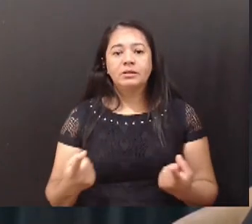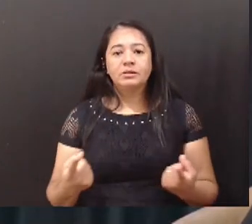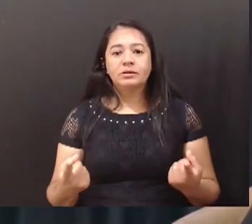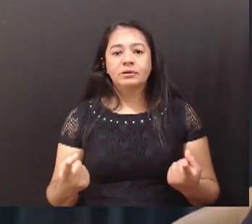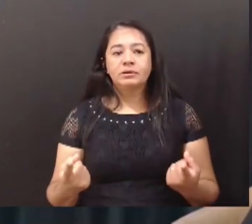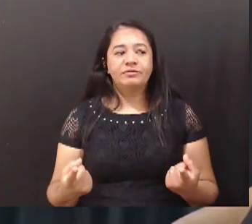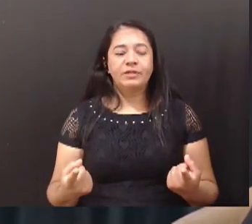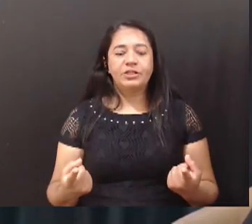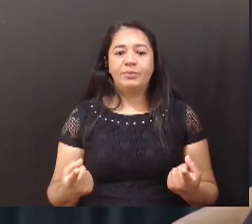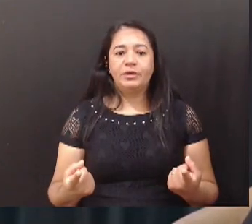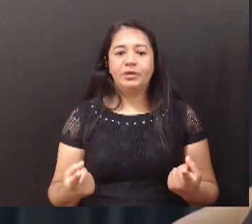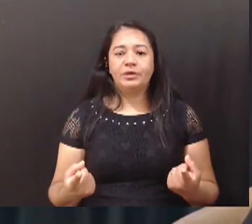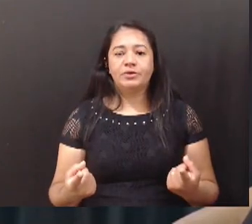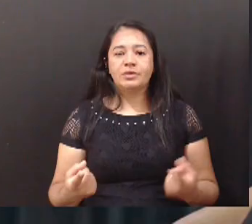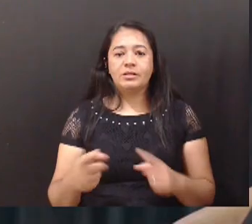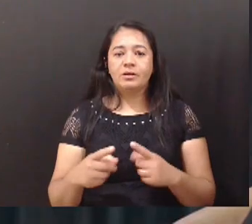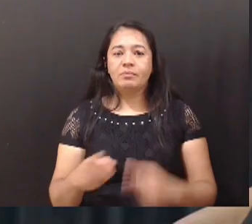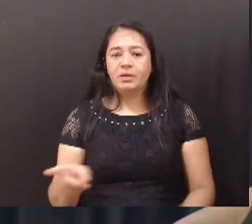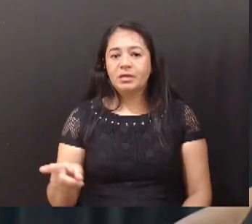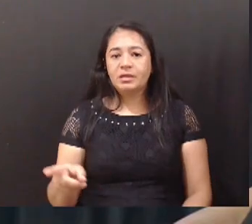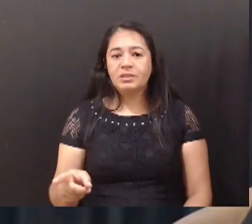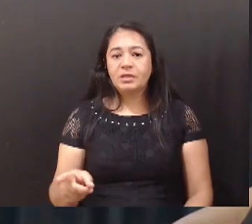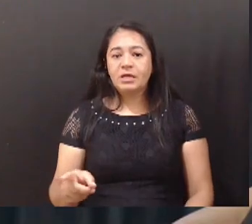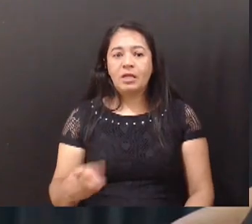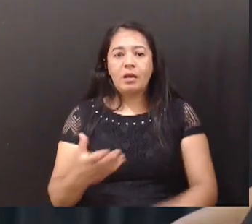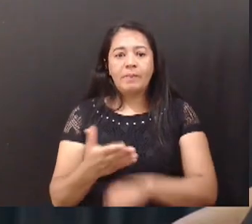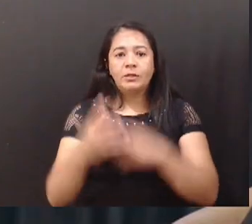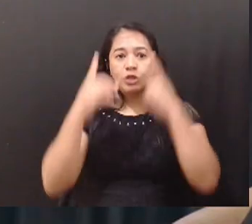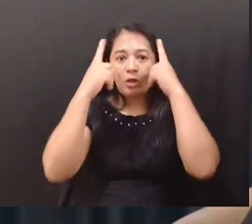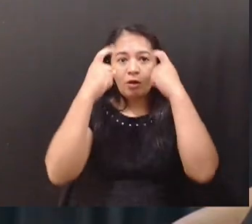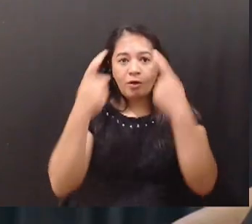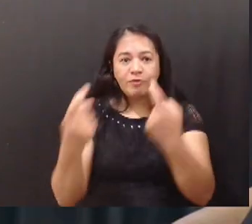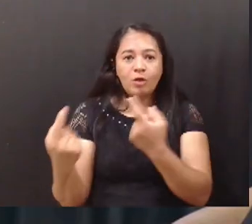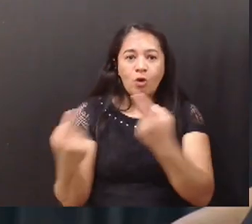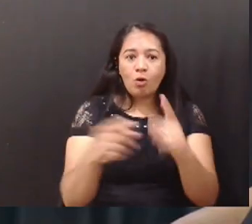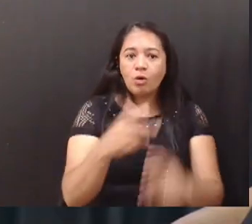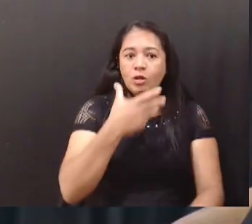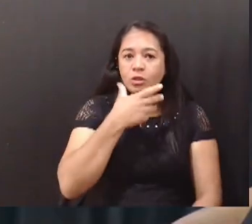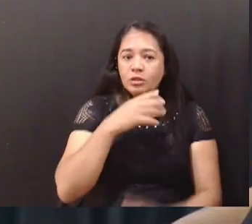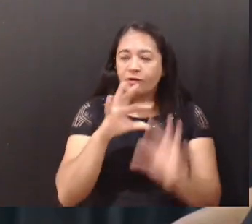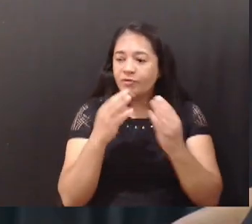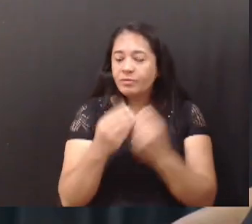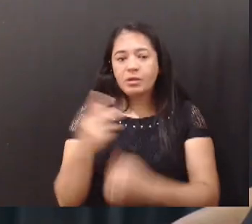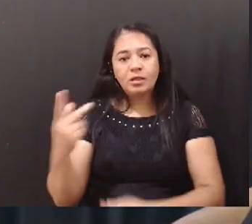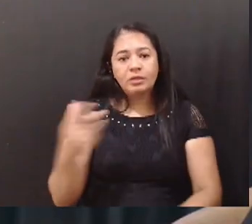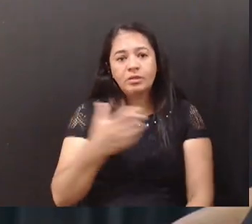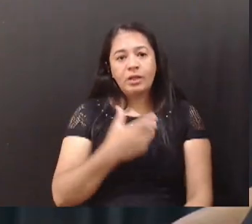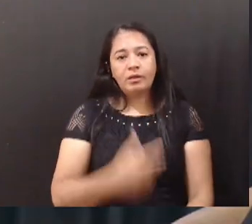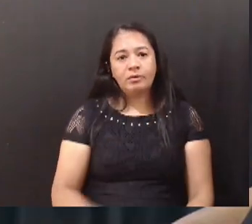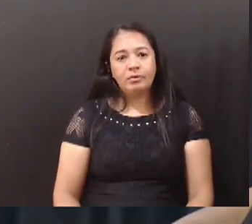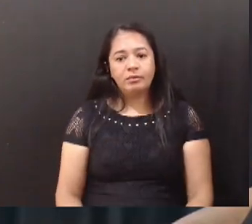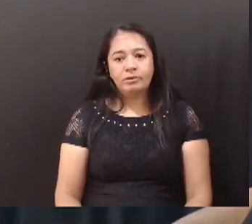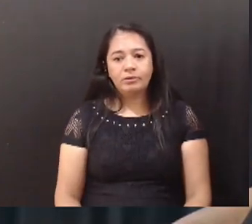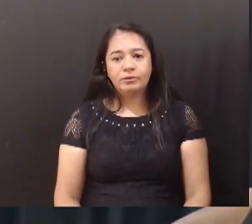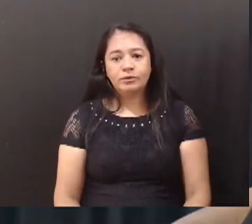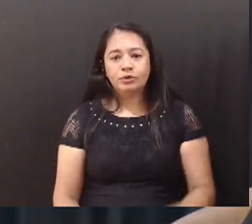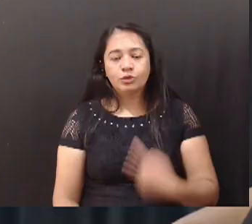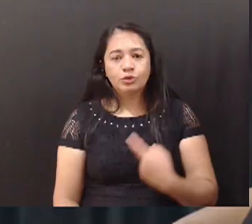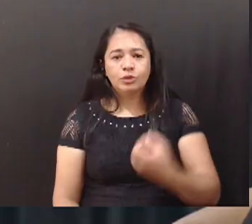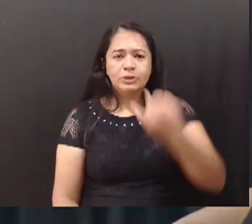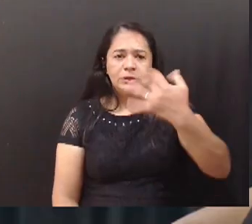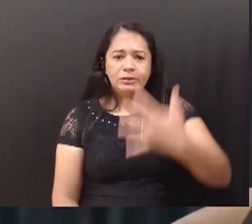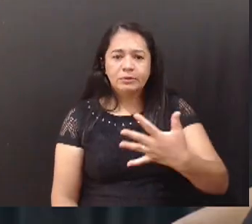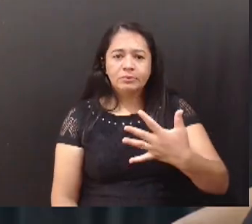alguma maneira, ela cometeu aquela violência horrorosa contra os pais, né? Então, quando a gente fala de